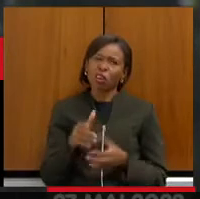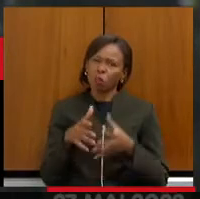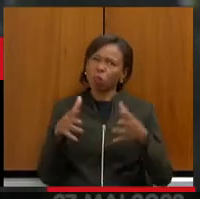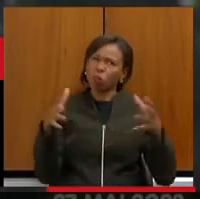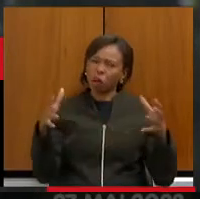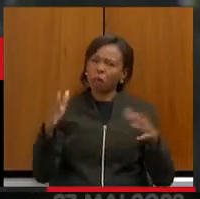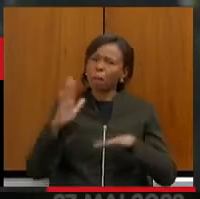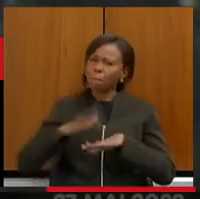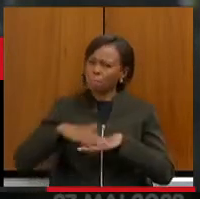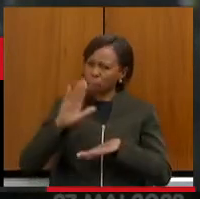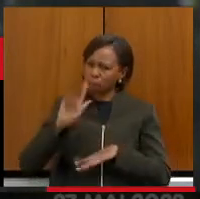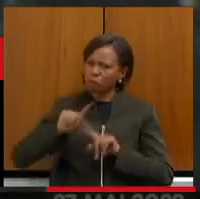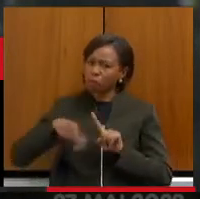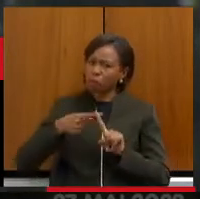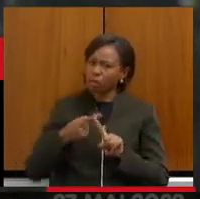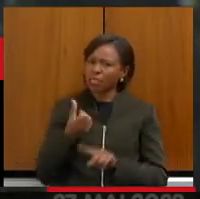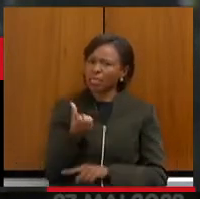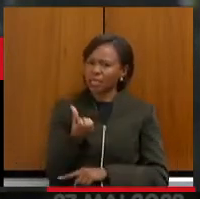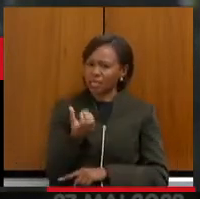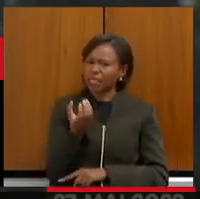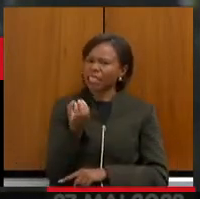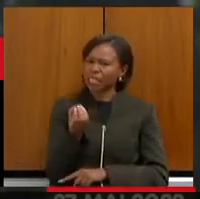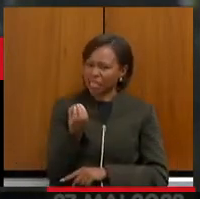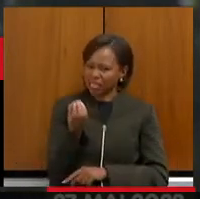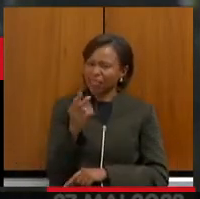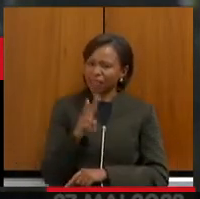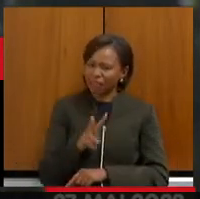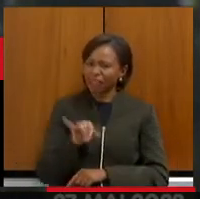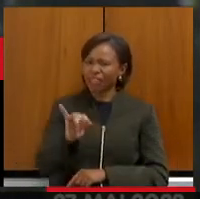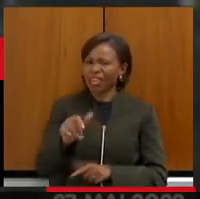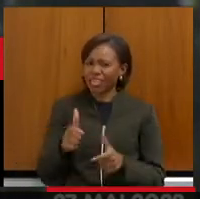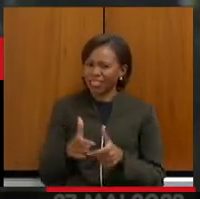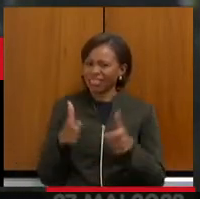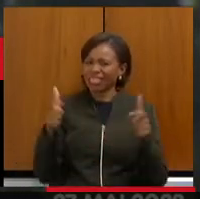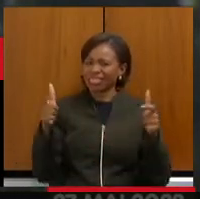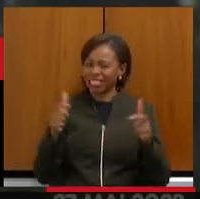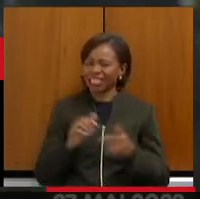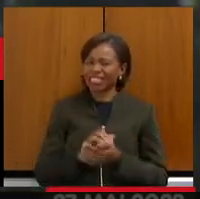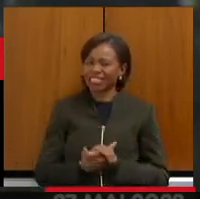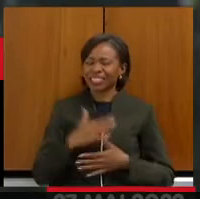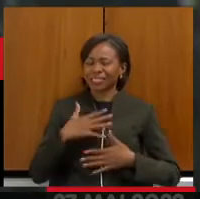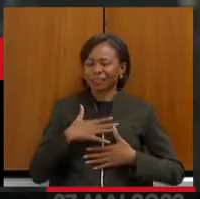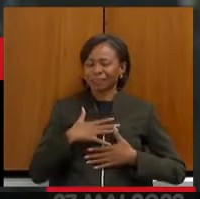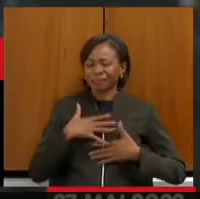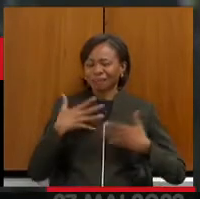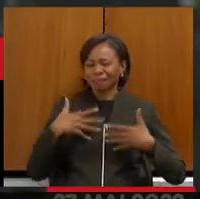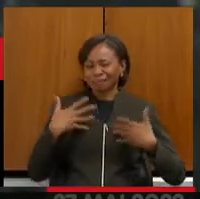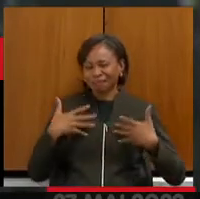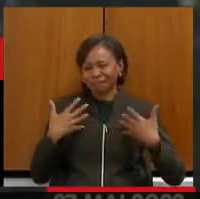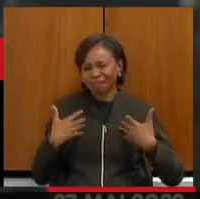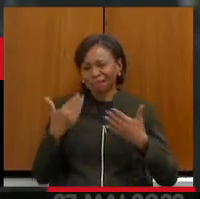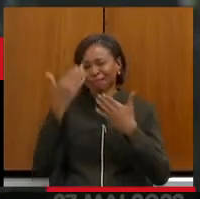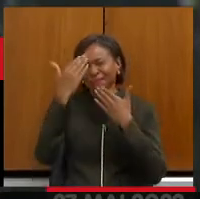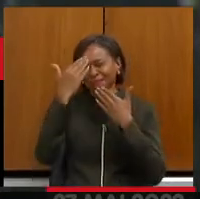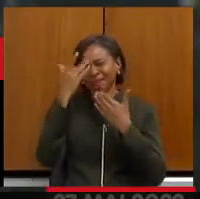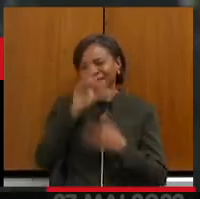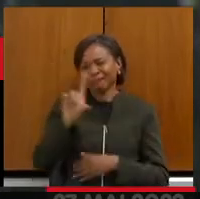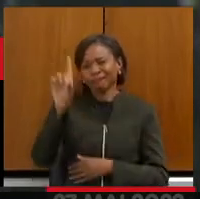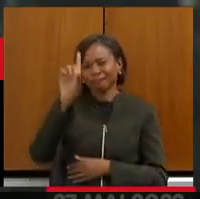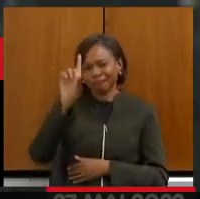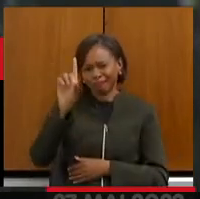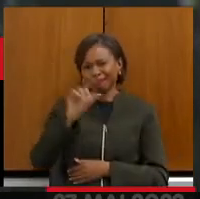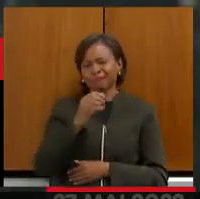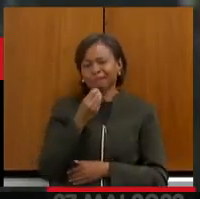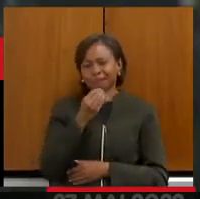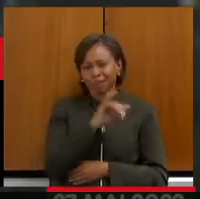1160 famílias empregada dentro da comunidade isso me alegra muito e eu agradeço né a Deus por essa oportunidade